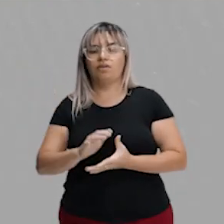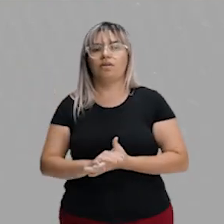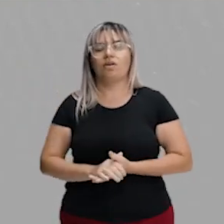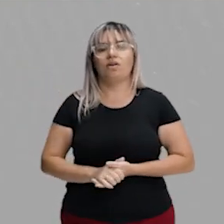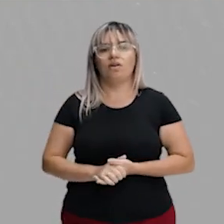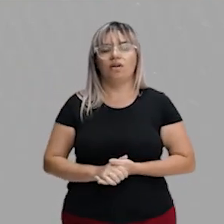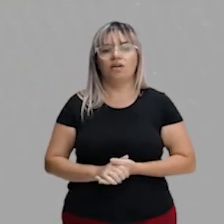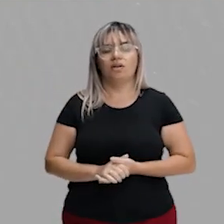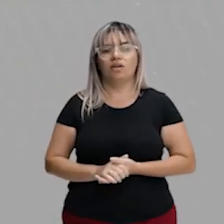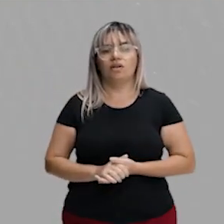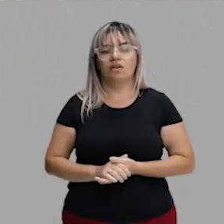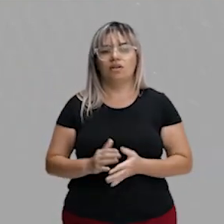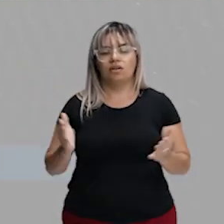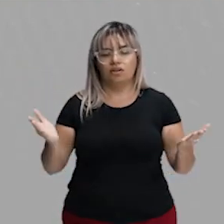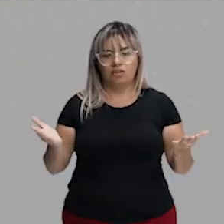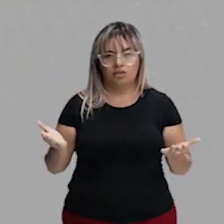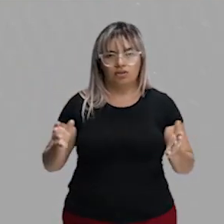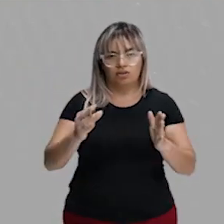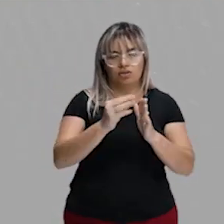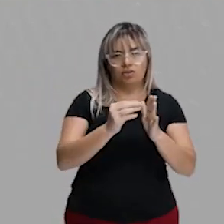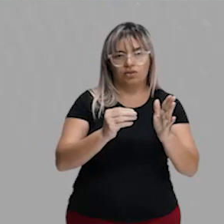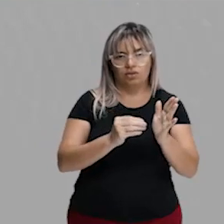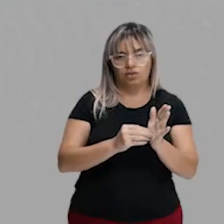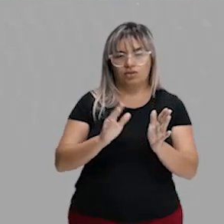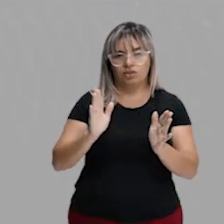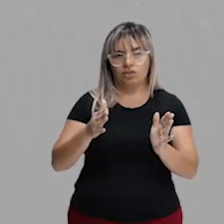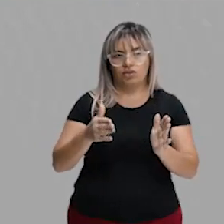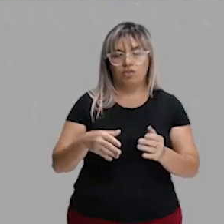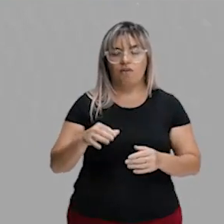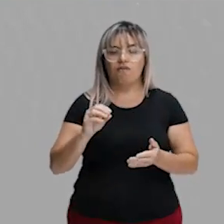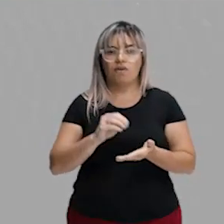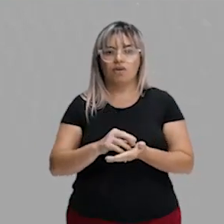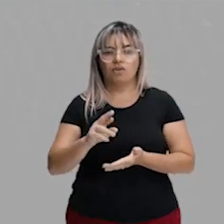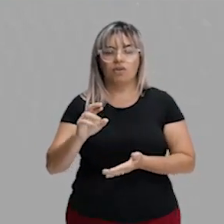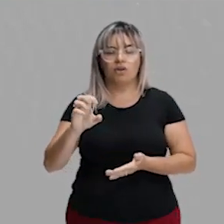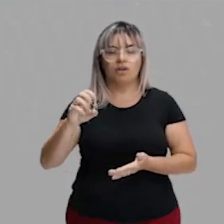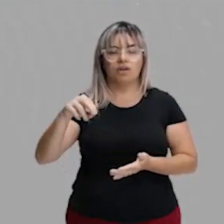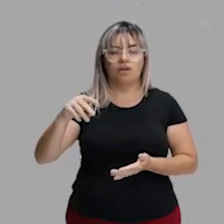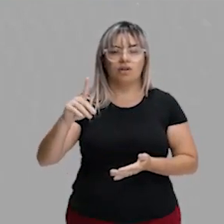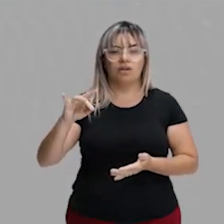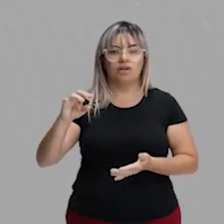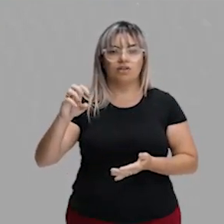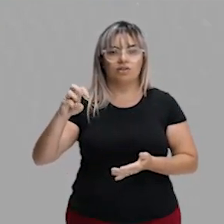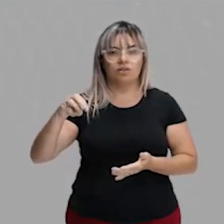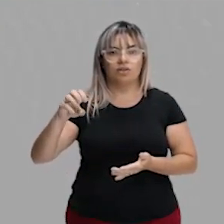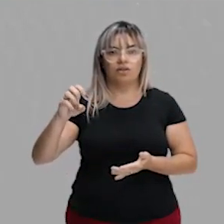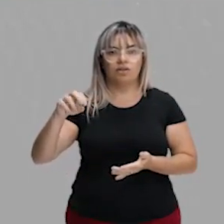vocês pesquisarem em casa, ok? Então até a próxima. Grande abraço a todos.